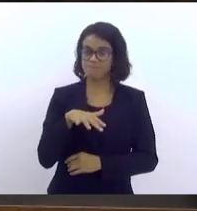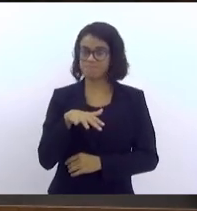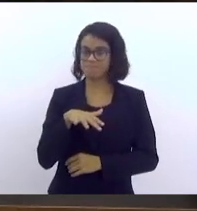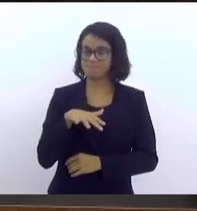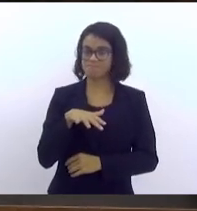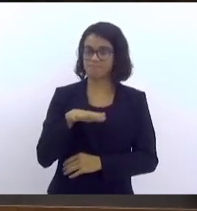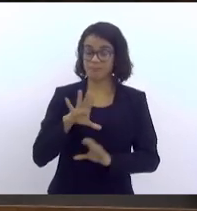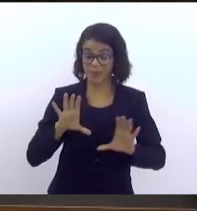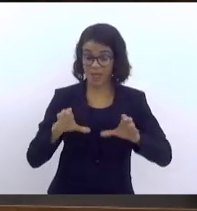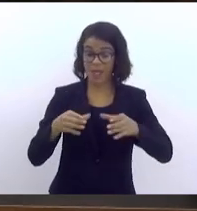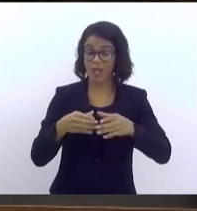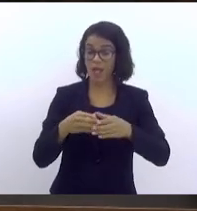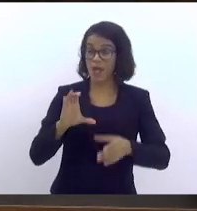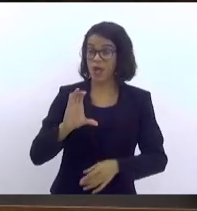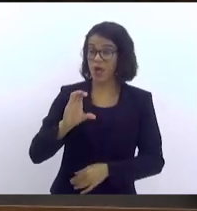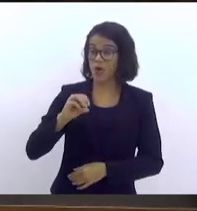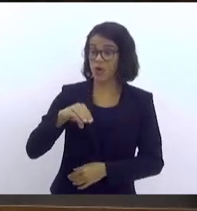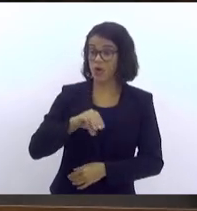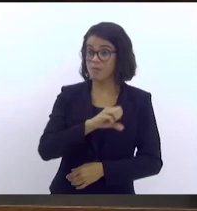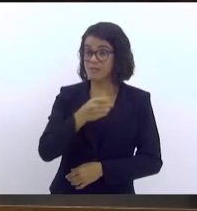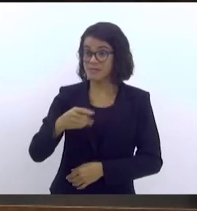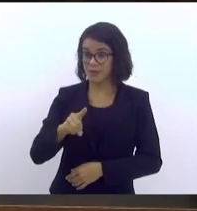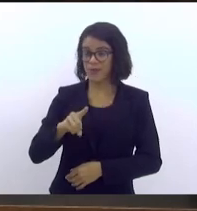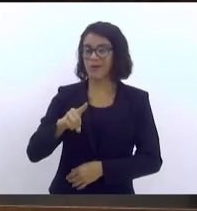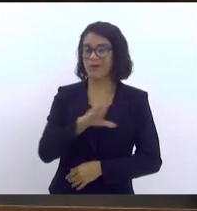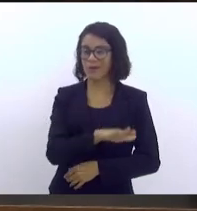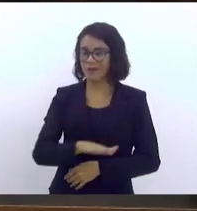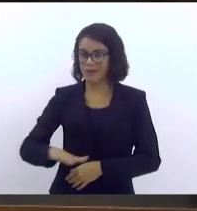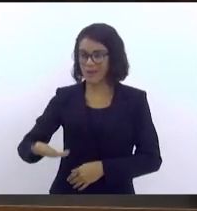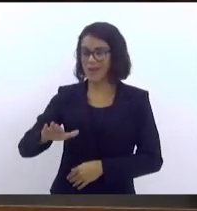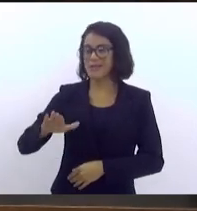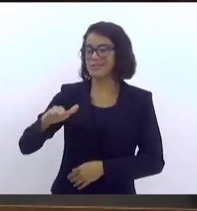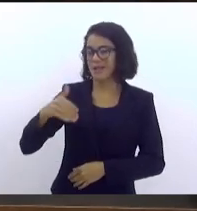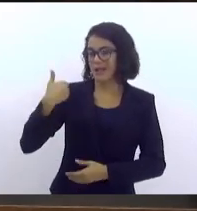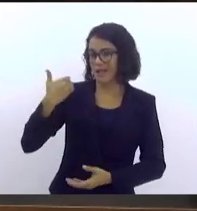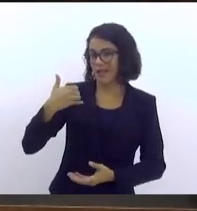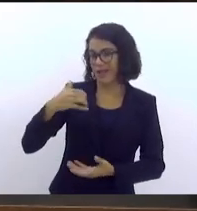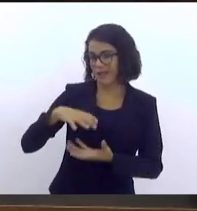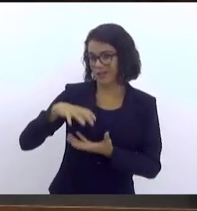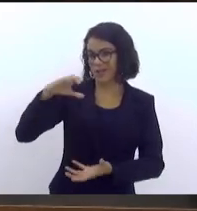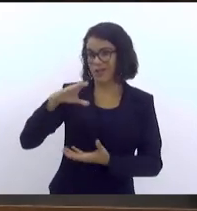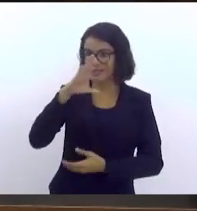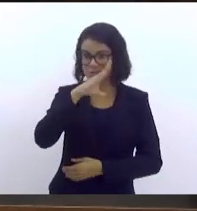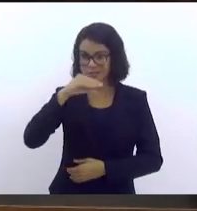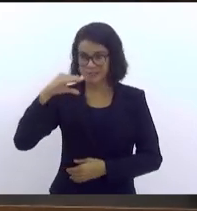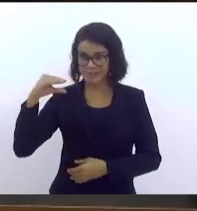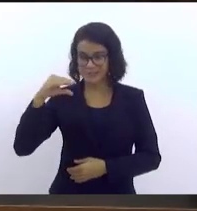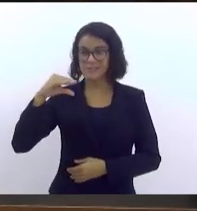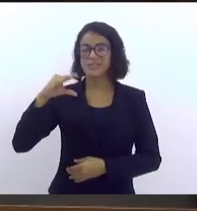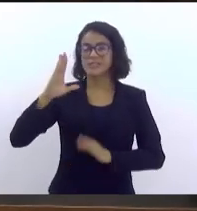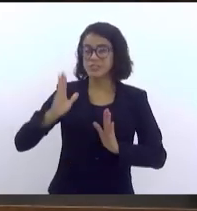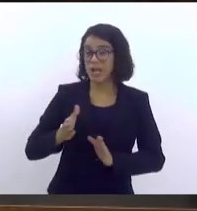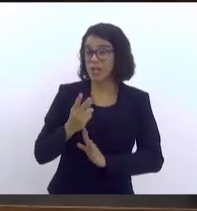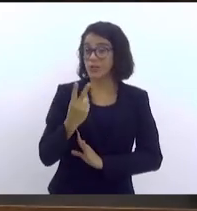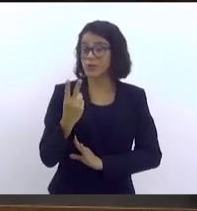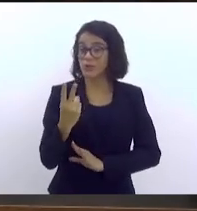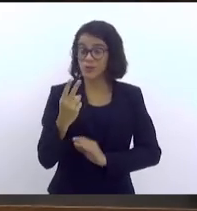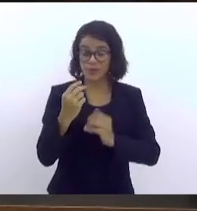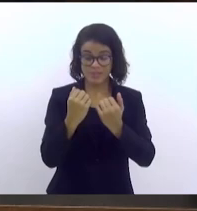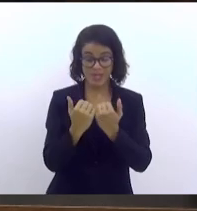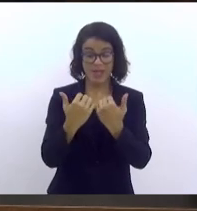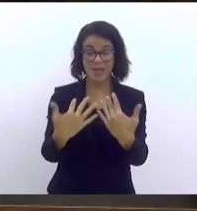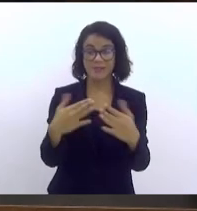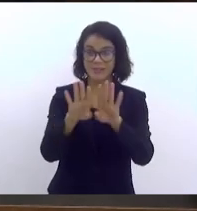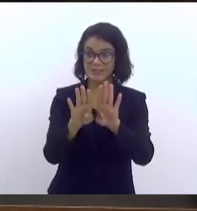a nossa comissão de criança adolescente e da pessoa idosa já fizemos duas audiências